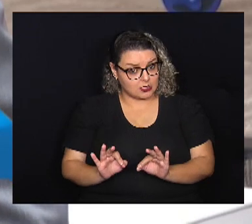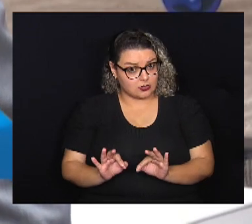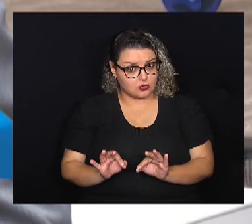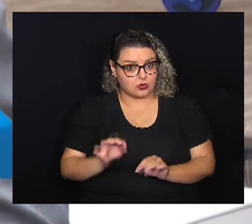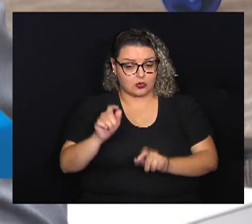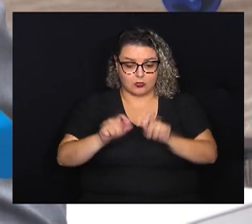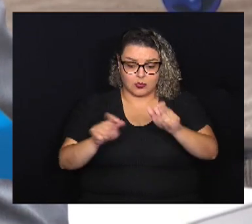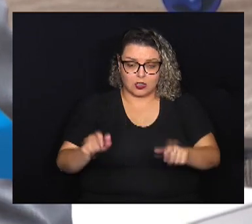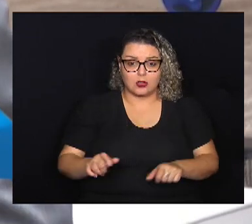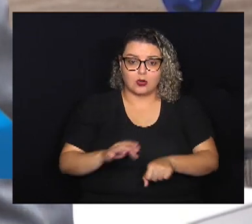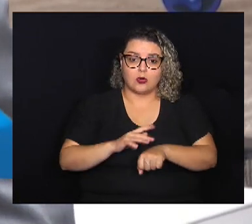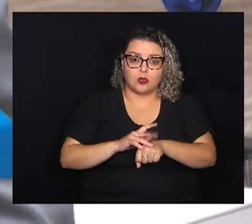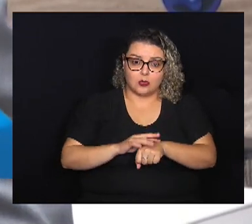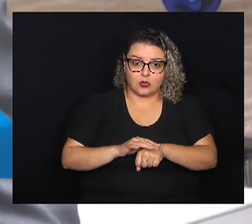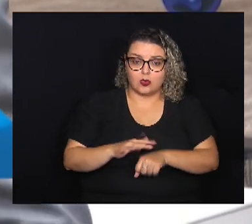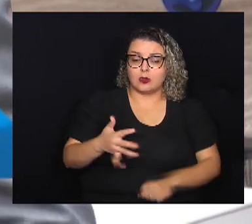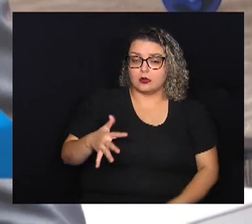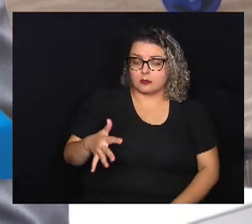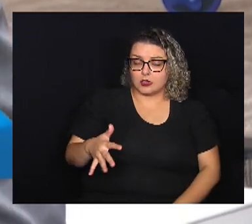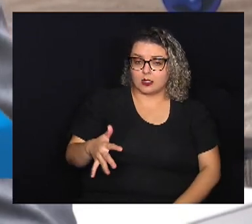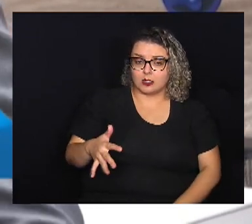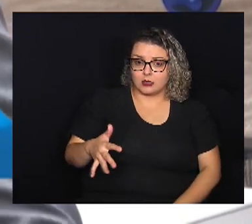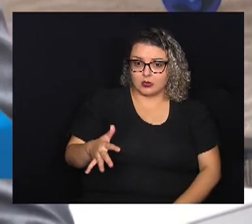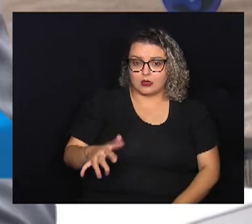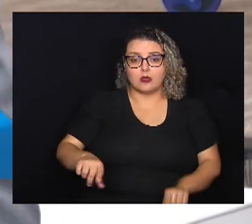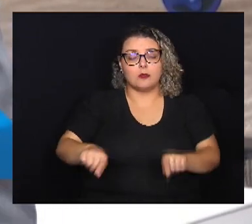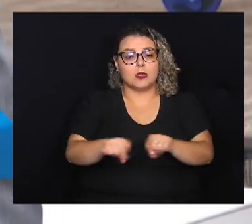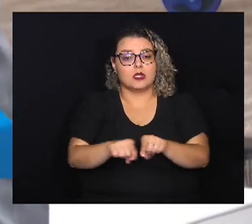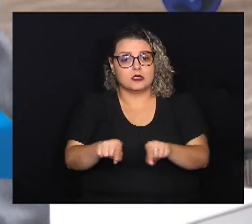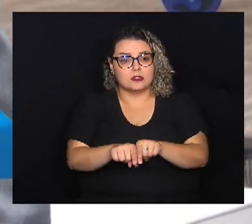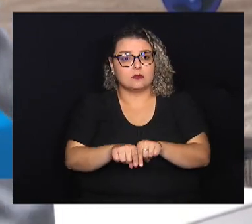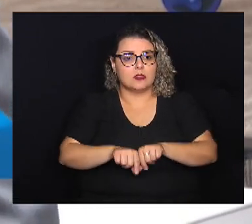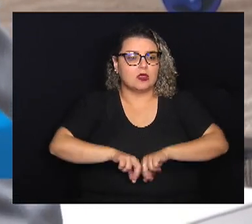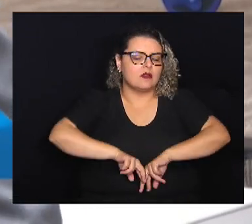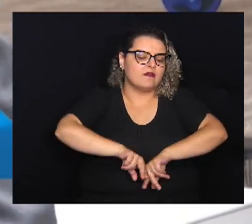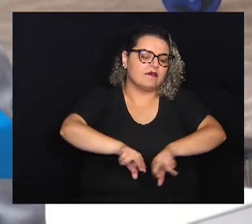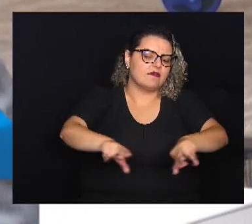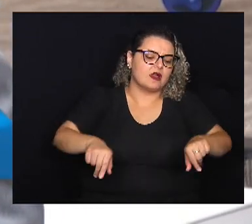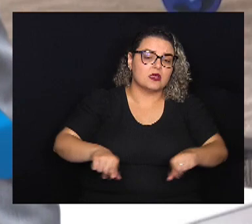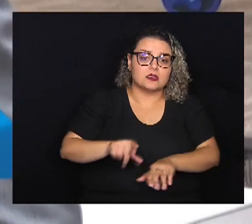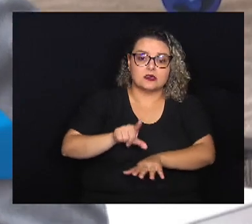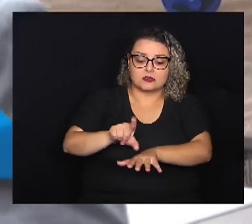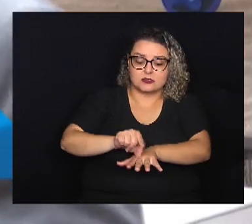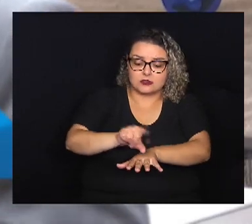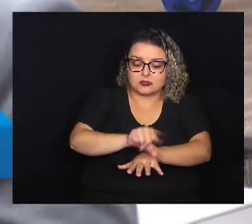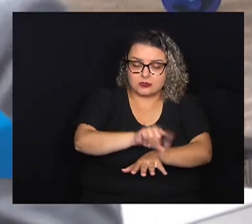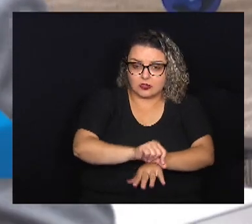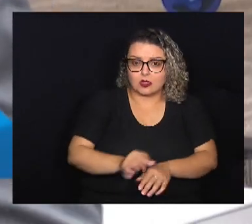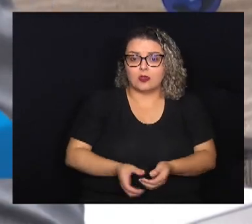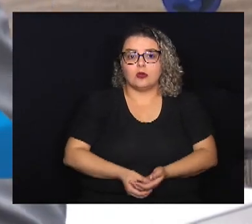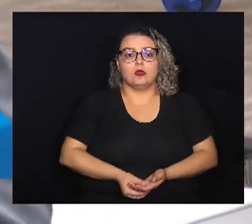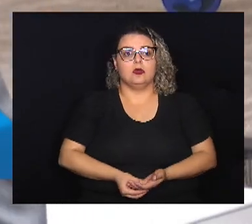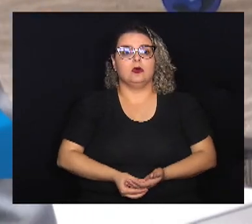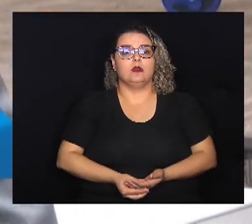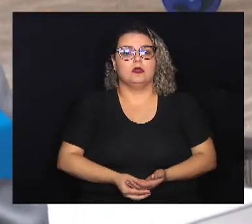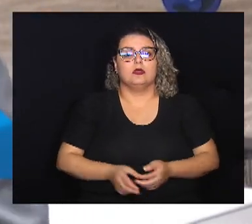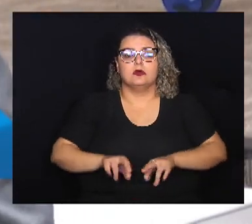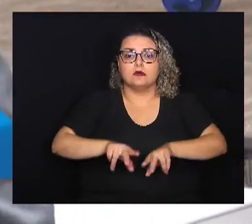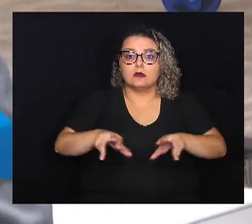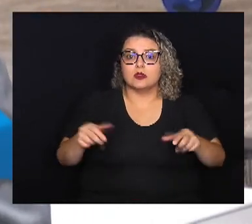pessoa com a doença de Parkinson, mas dar um leque de opções e essas opções têm que ser multidisciplinares.